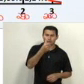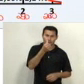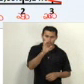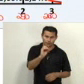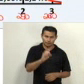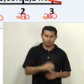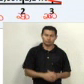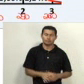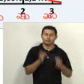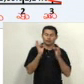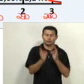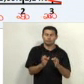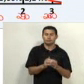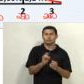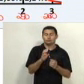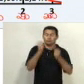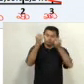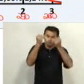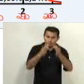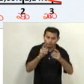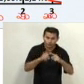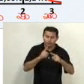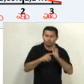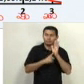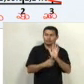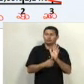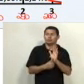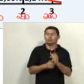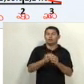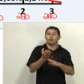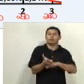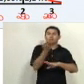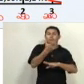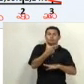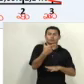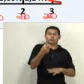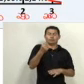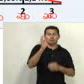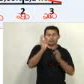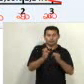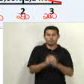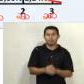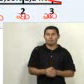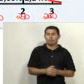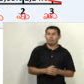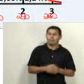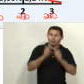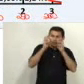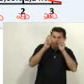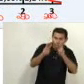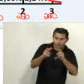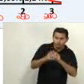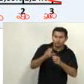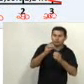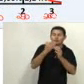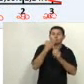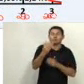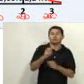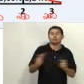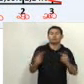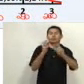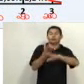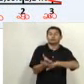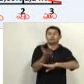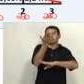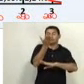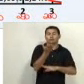260, tá? Eu só vou trabalhar com esse lado porque ele pediu só acima de 220. Ó, pessoal, aqui, o que ele pediu? Valores